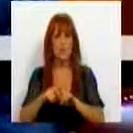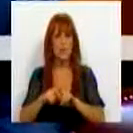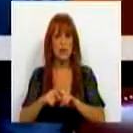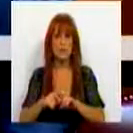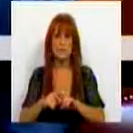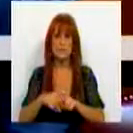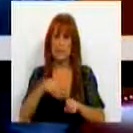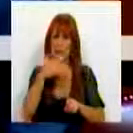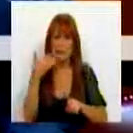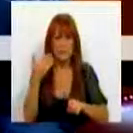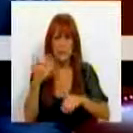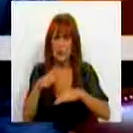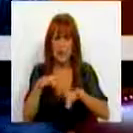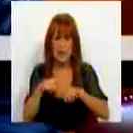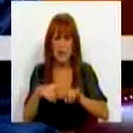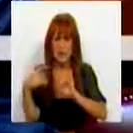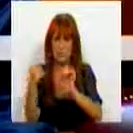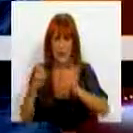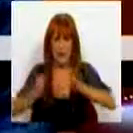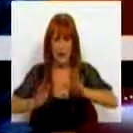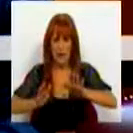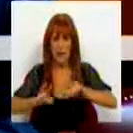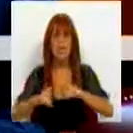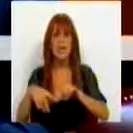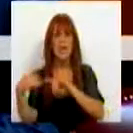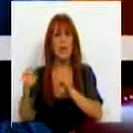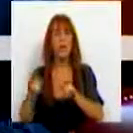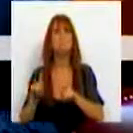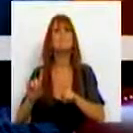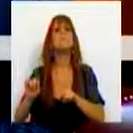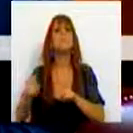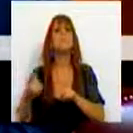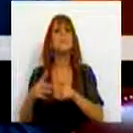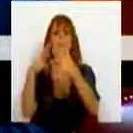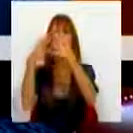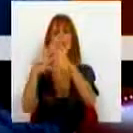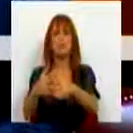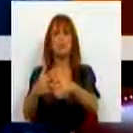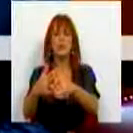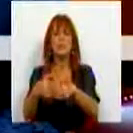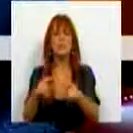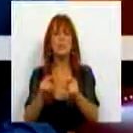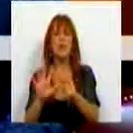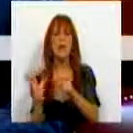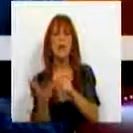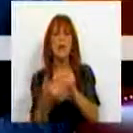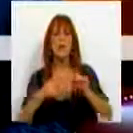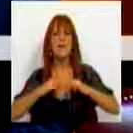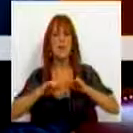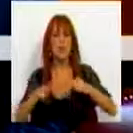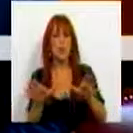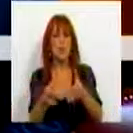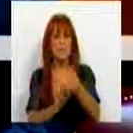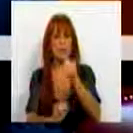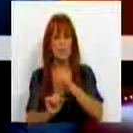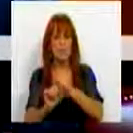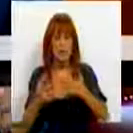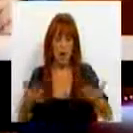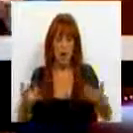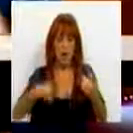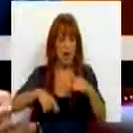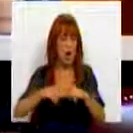era prematuro fazer este debate e que esse debate devia ser estruturado em torno de uma iniciativa da Comissão.